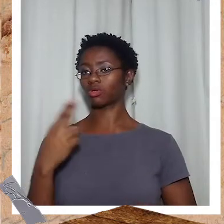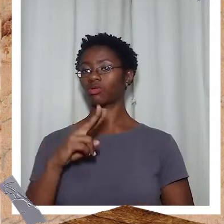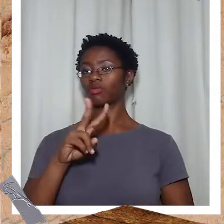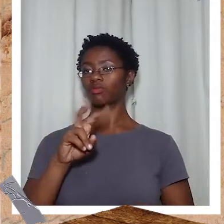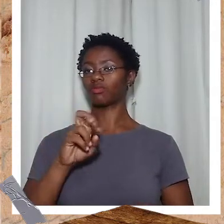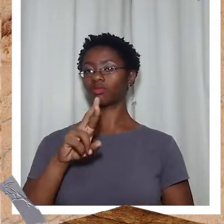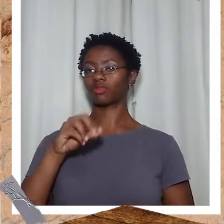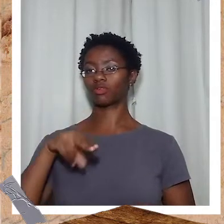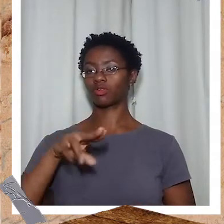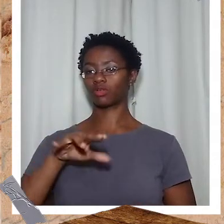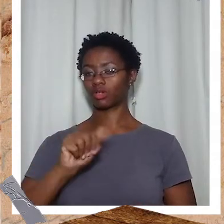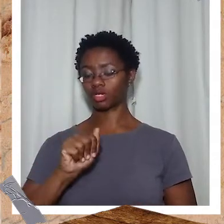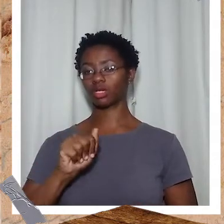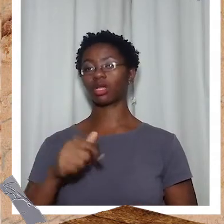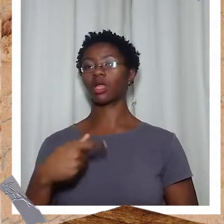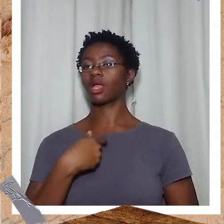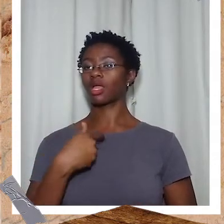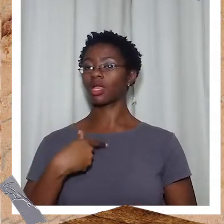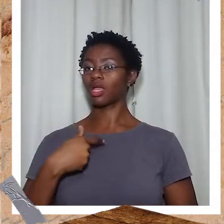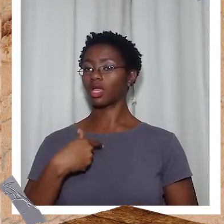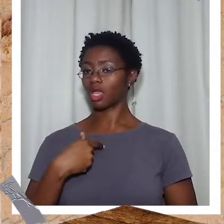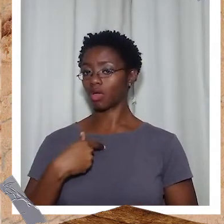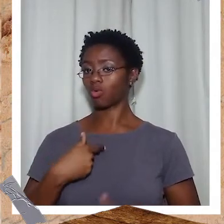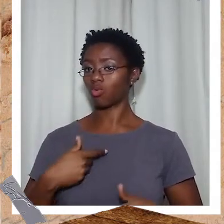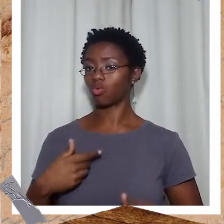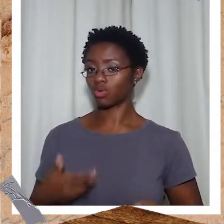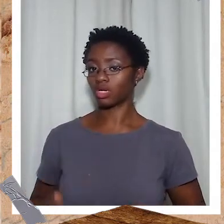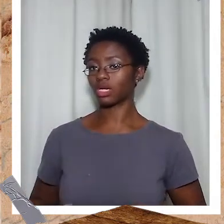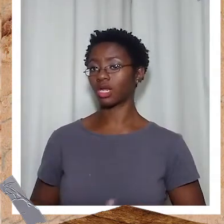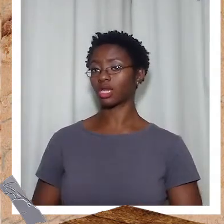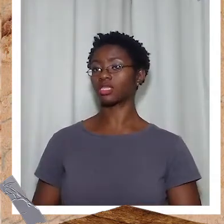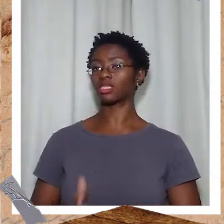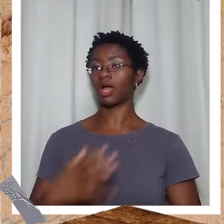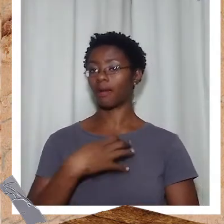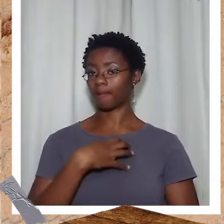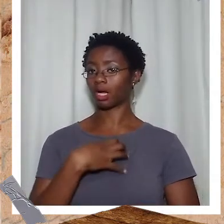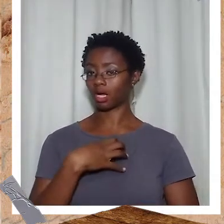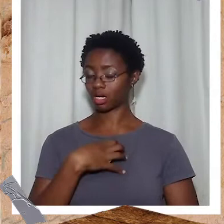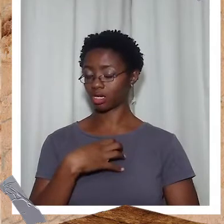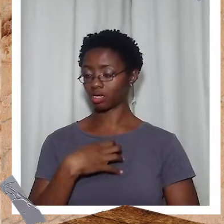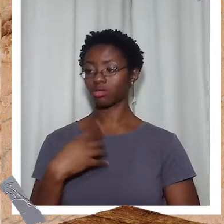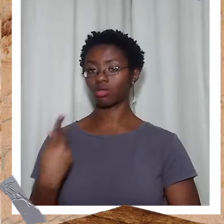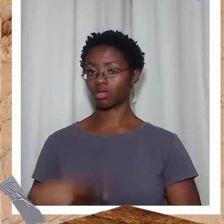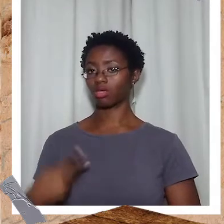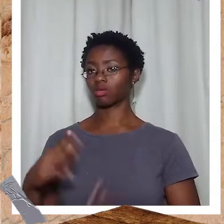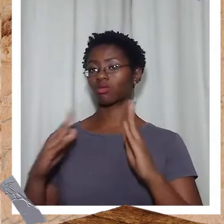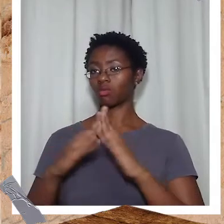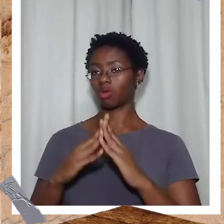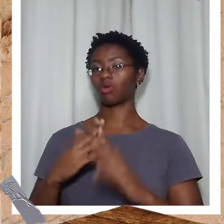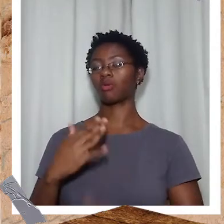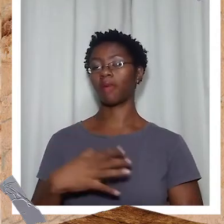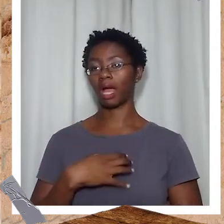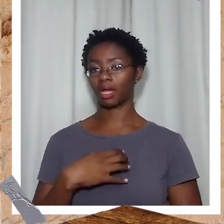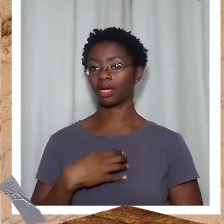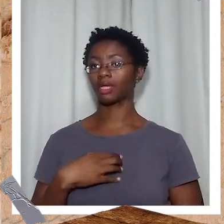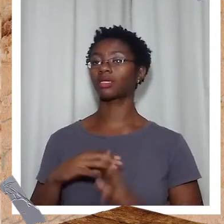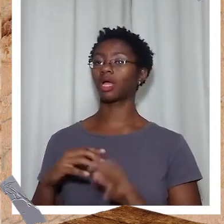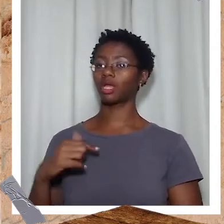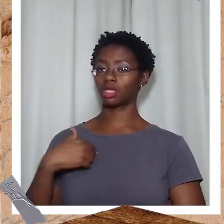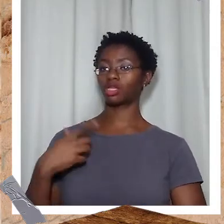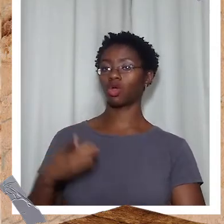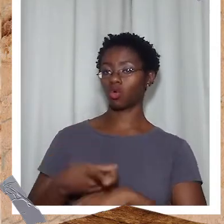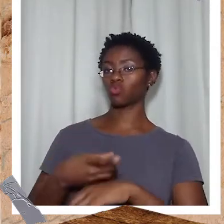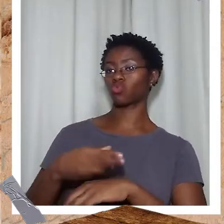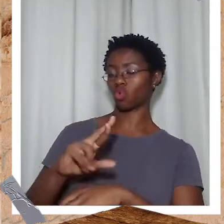Porto Seguro, mas sou natural de Salvador, na Bahia, e faço doutorado pelo programa de pós-graduação em